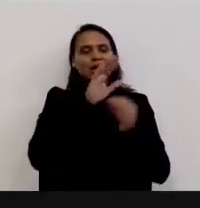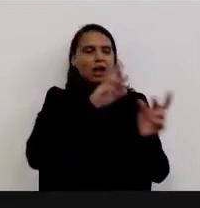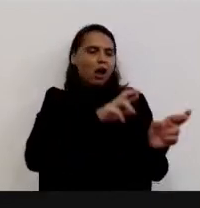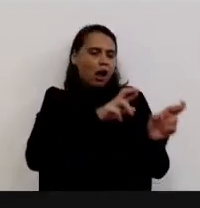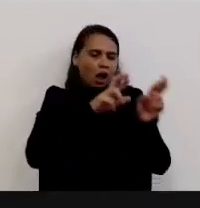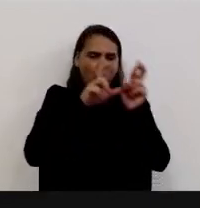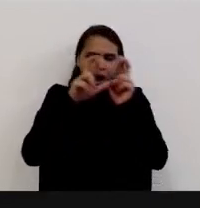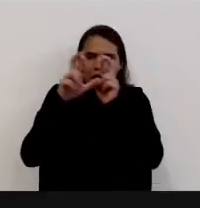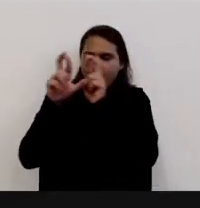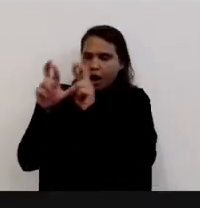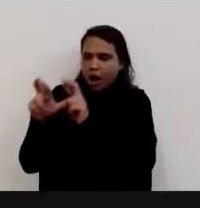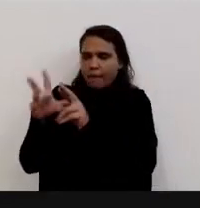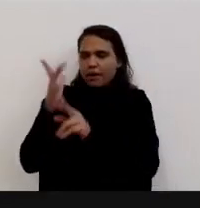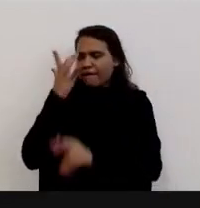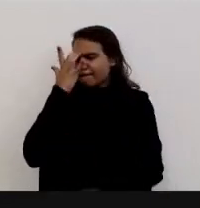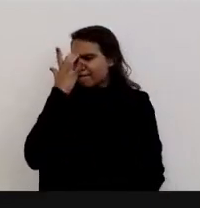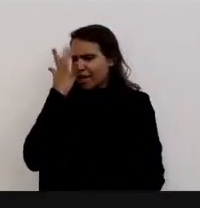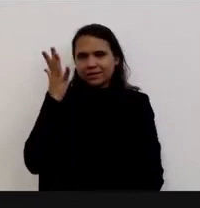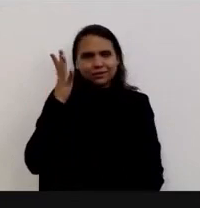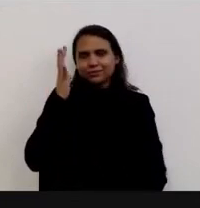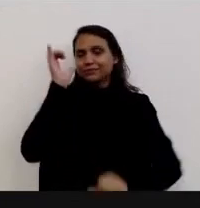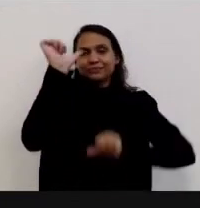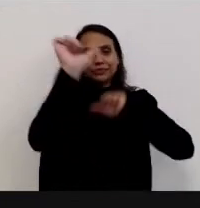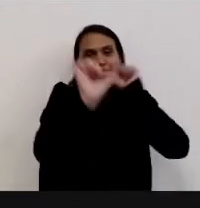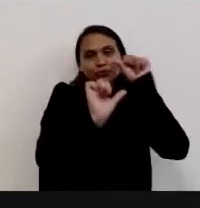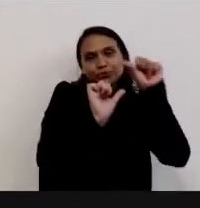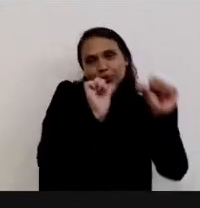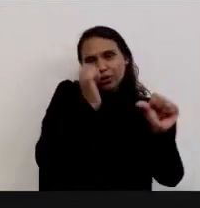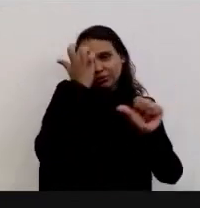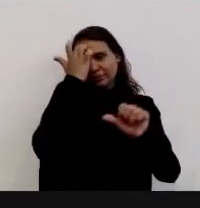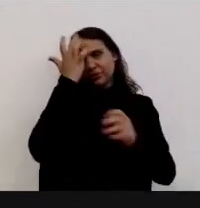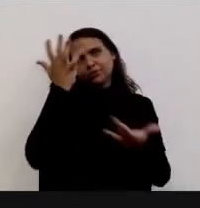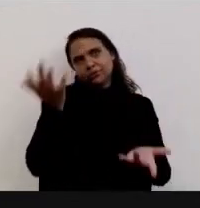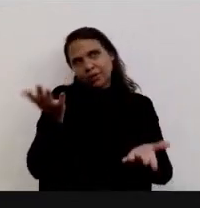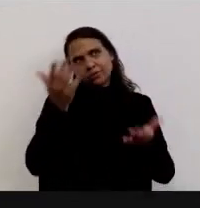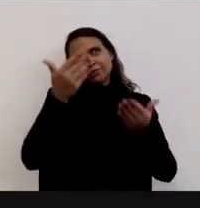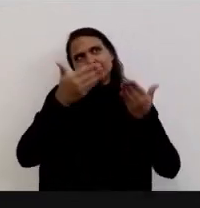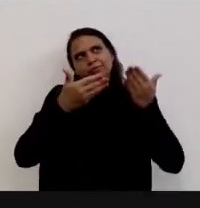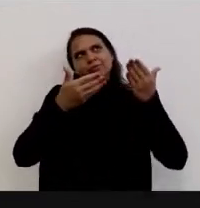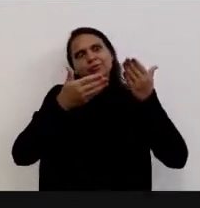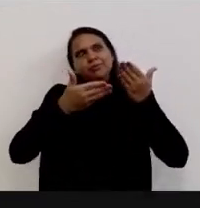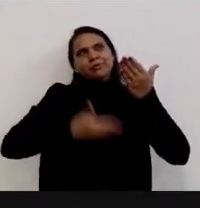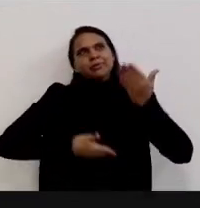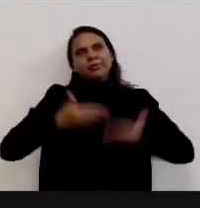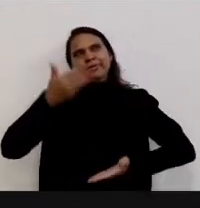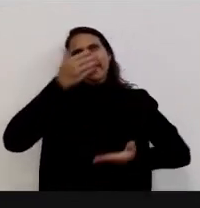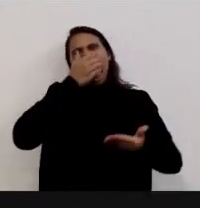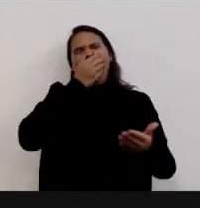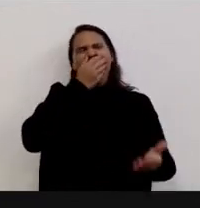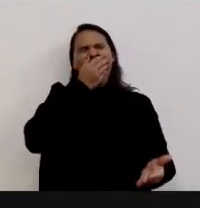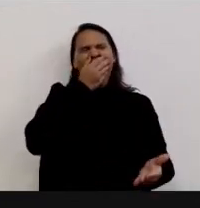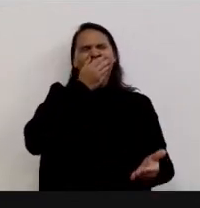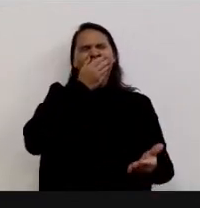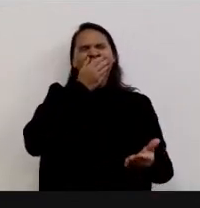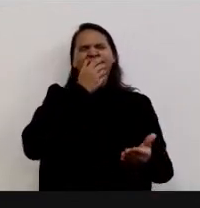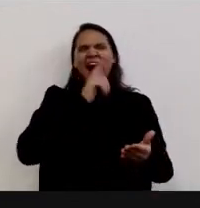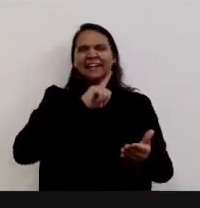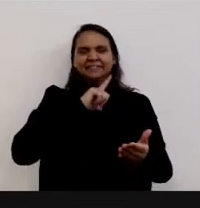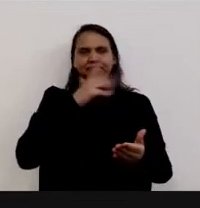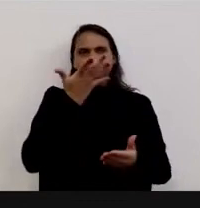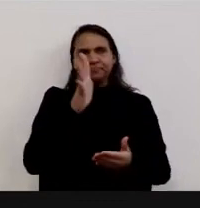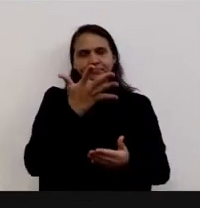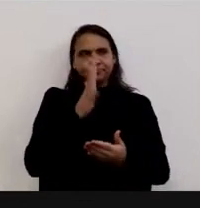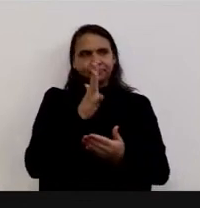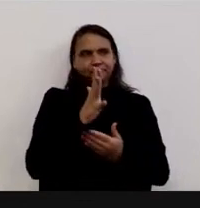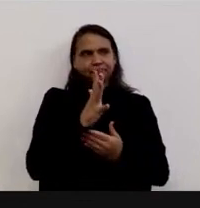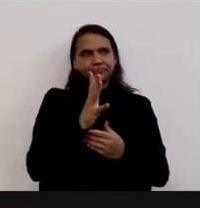AI no mercado. Então, você consegue trocar com facilidade, né, um serviço. Né? Então, hoje, a gente tem uma média de,